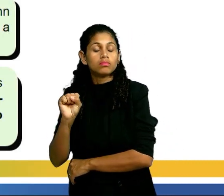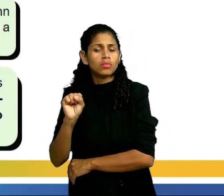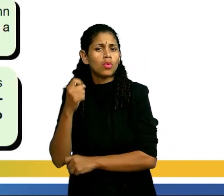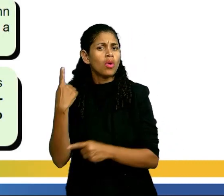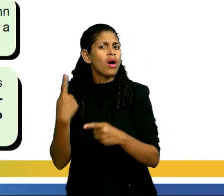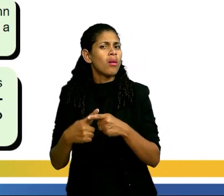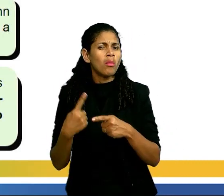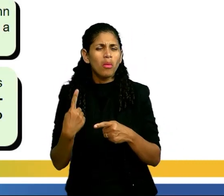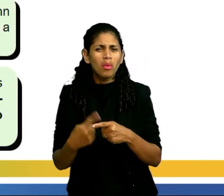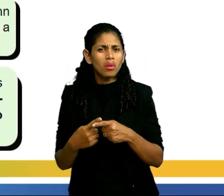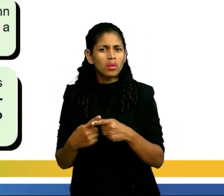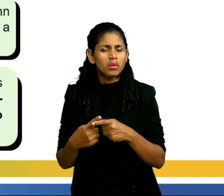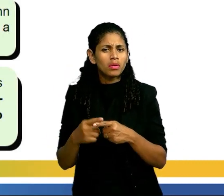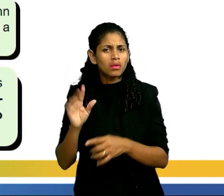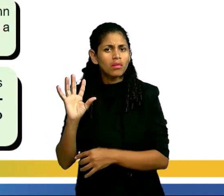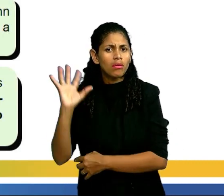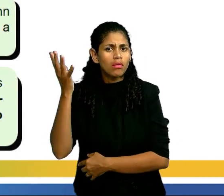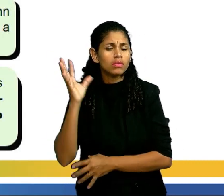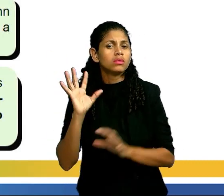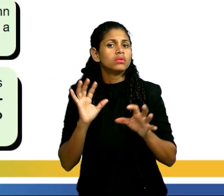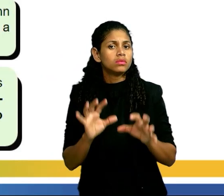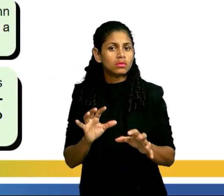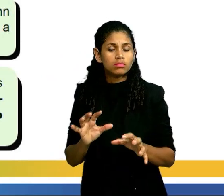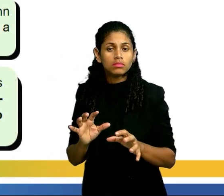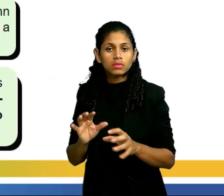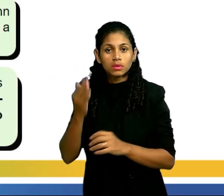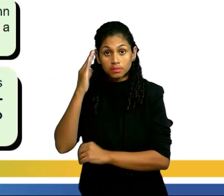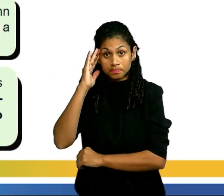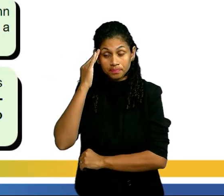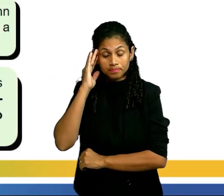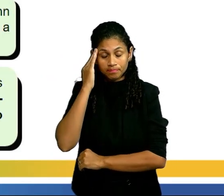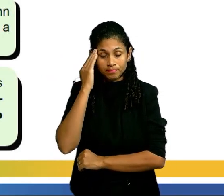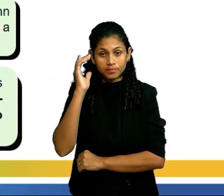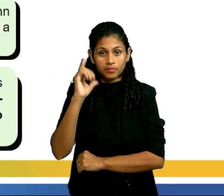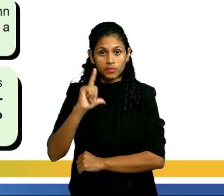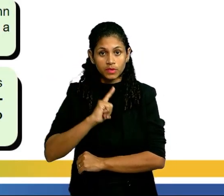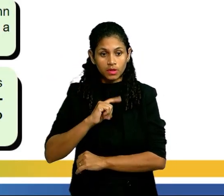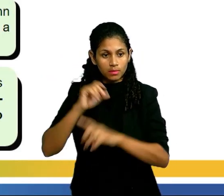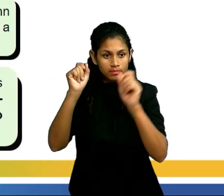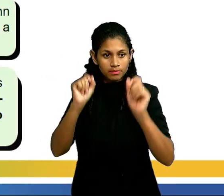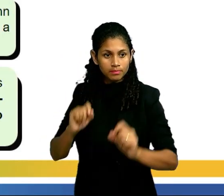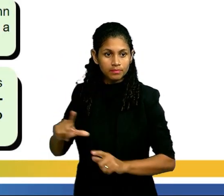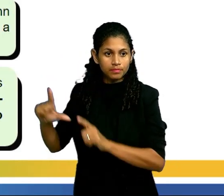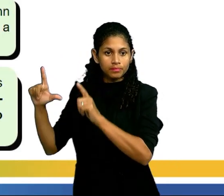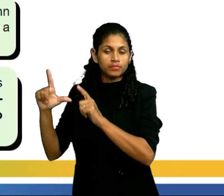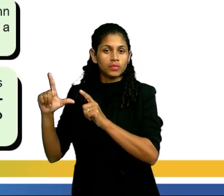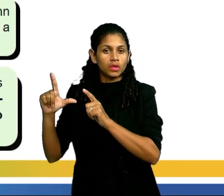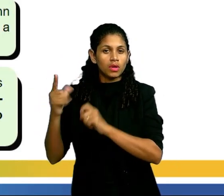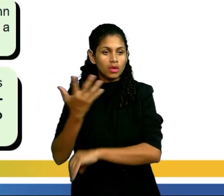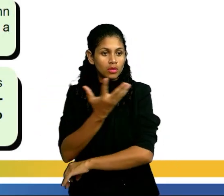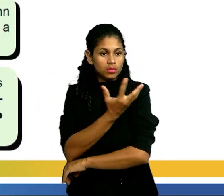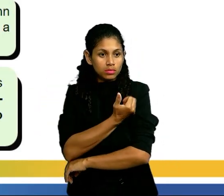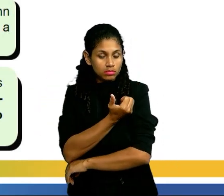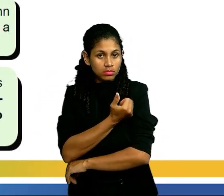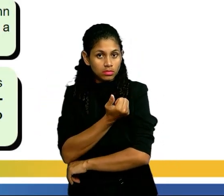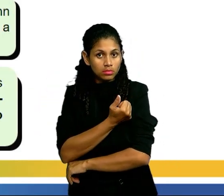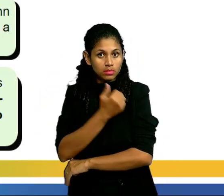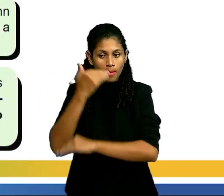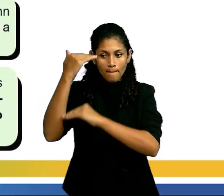se torna essa base? Vamos entender. Na sua tela você tem aí numerado, né, as etapas desse